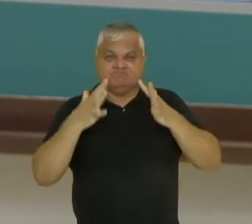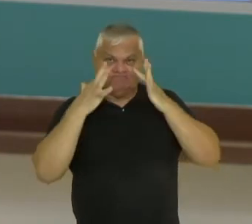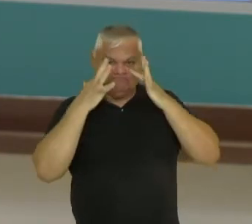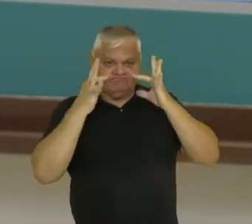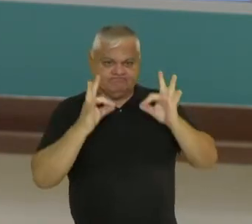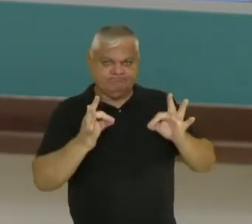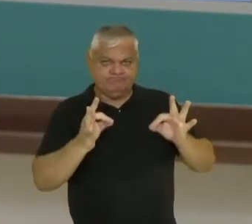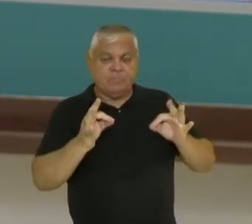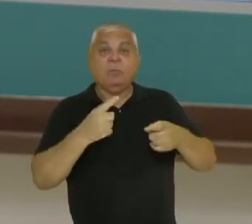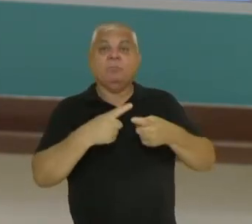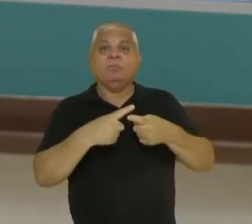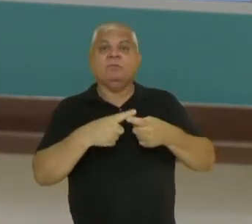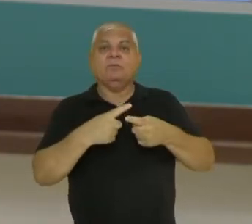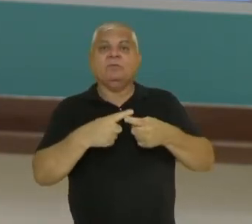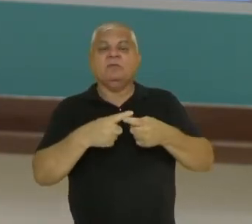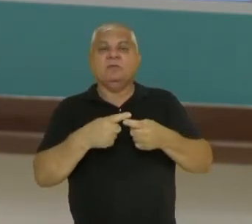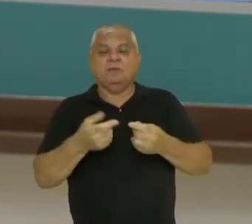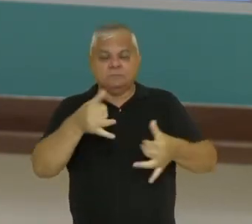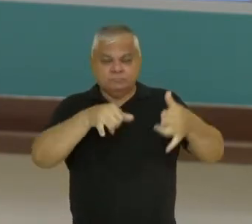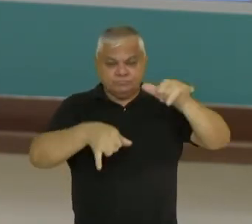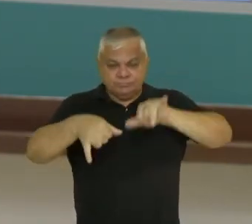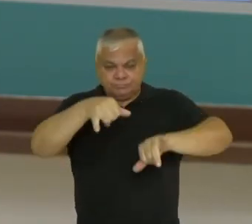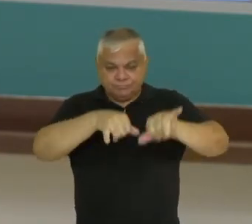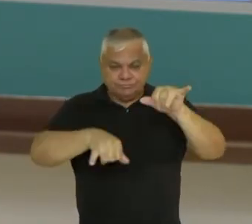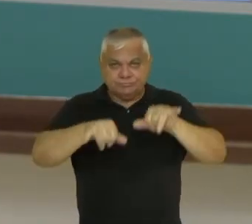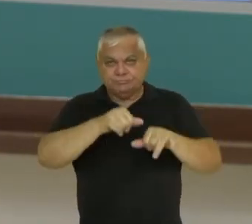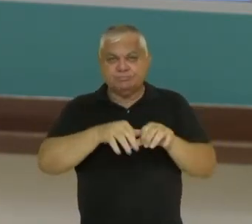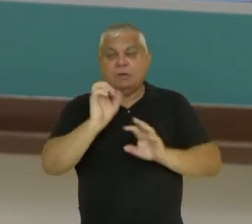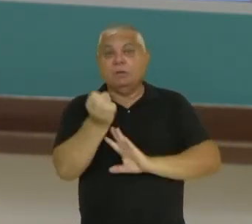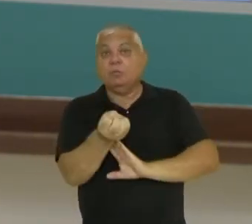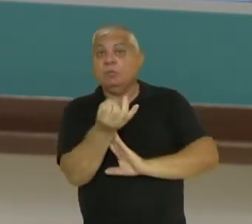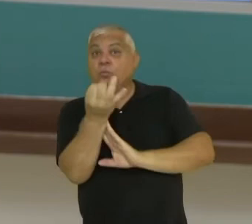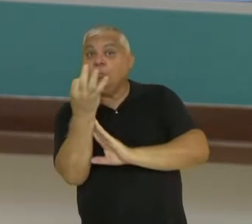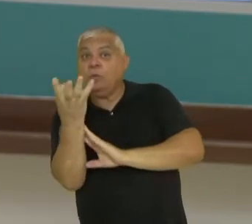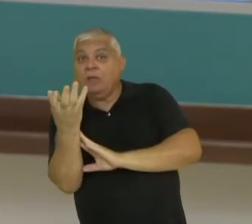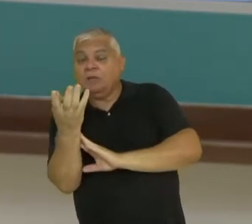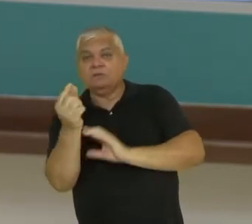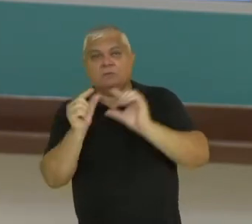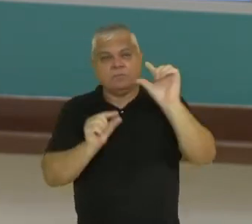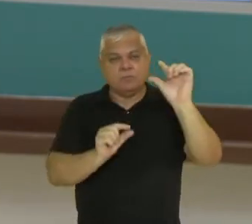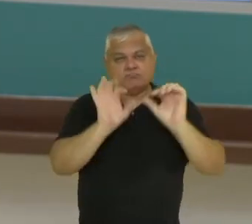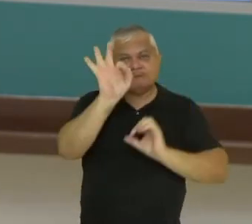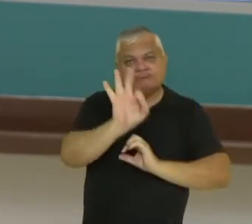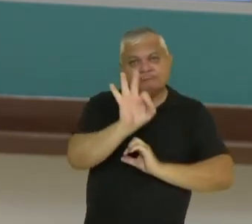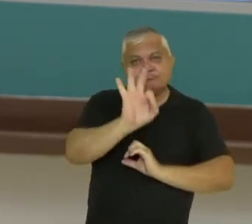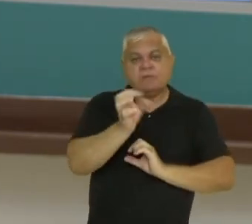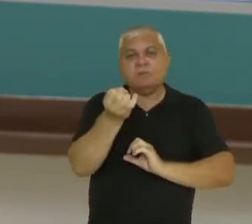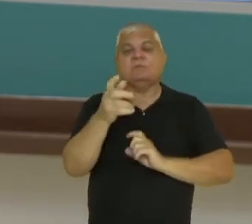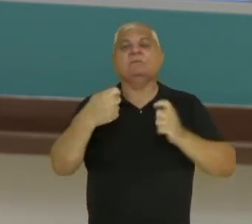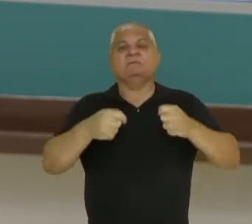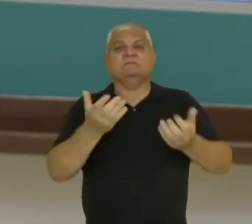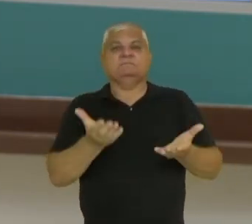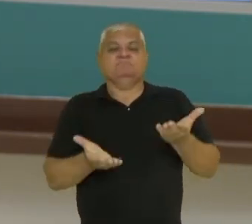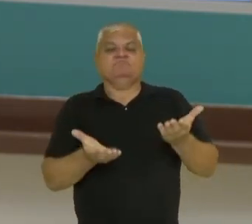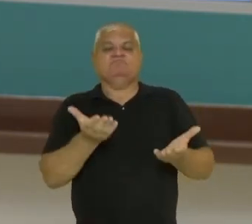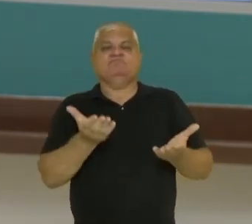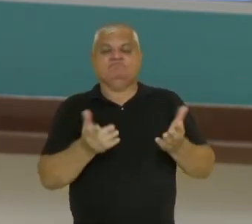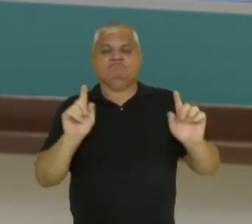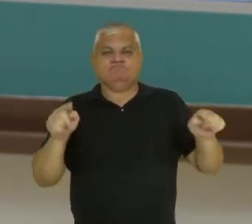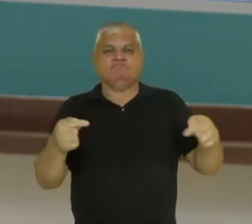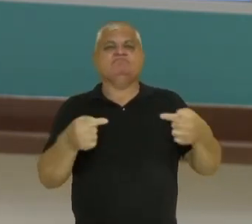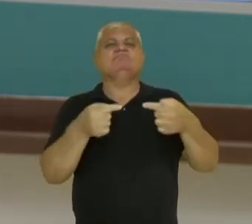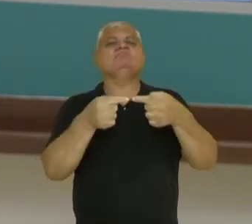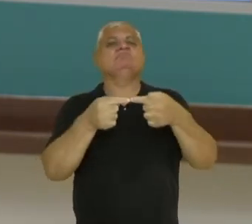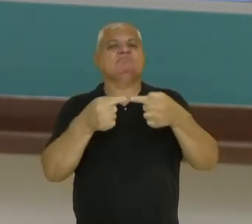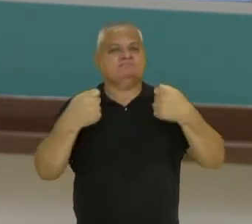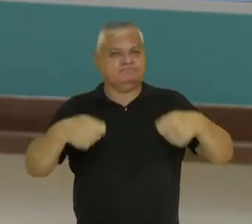as equações, para funcionar na realidade, elas precisam estar balanceadas. Ou, em outras palavras, elas têm que respeitar a lei